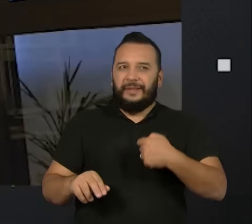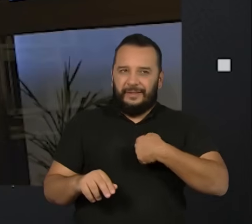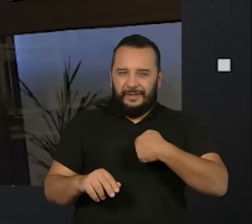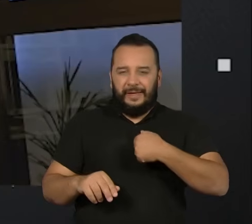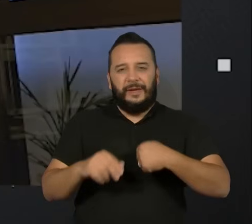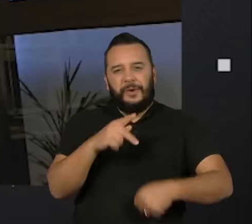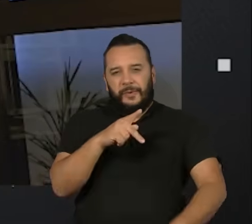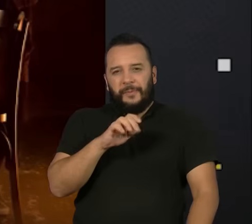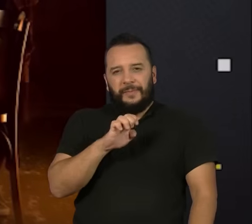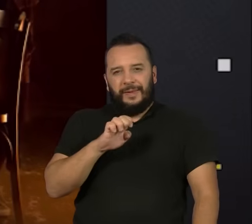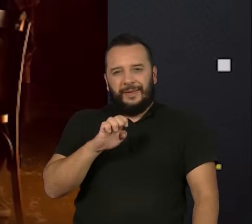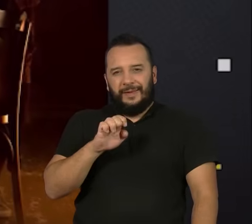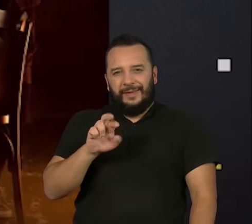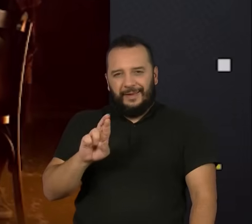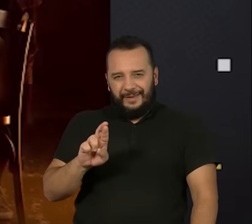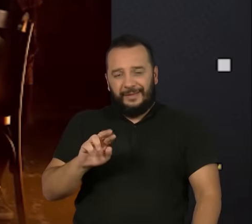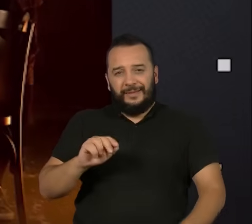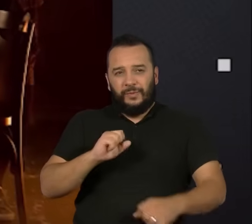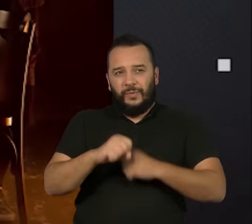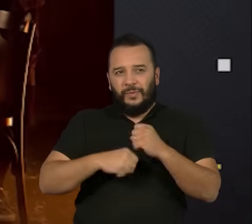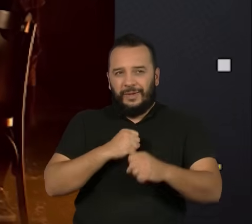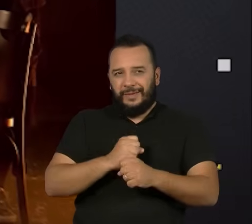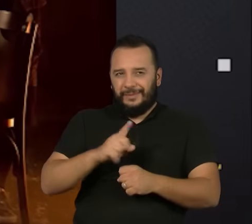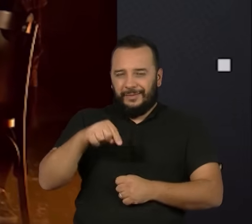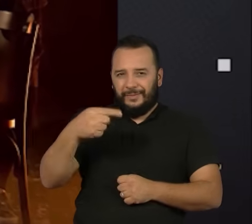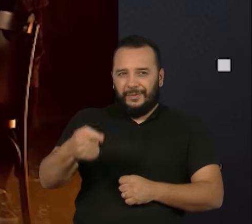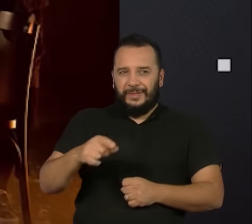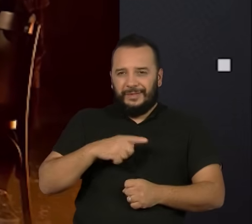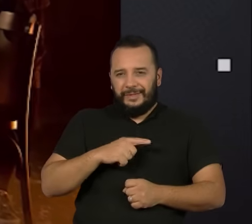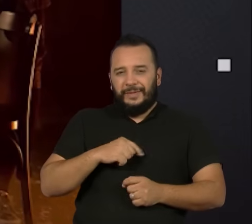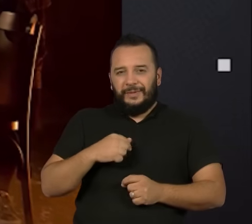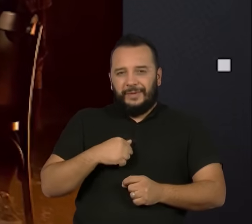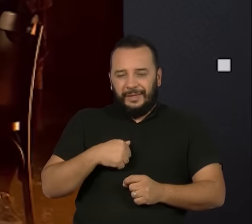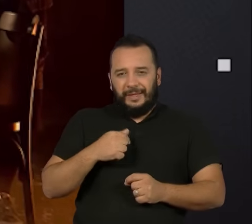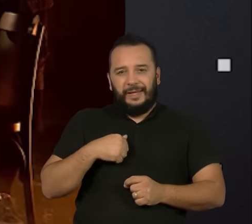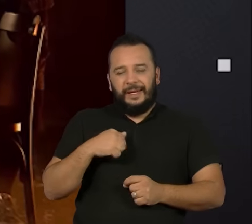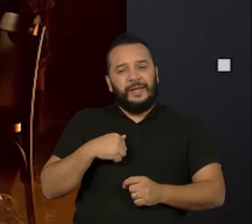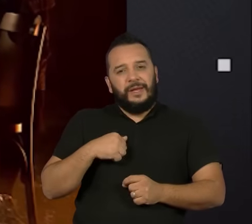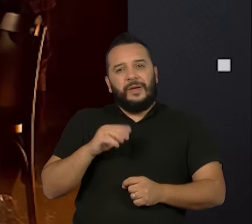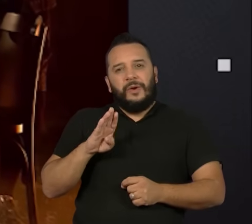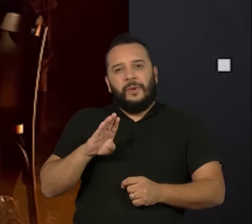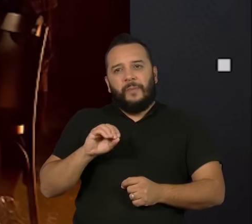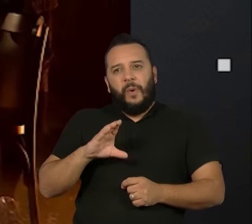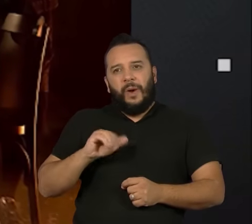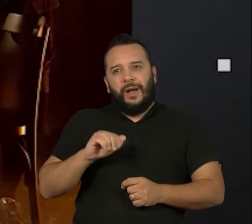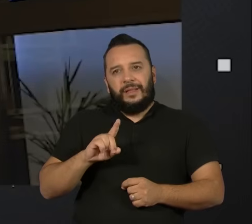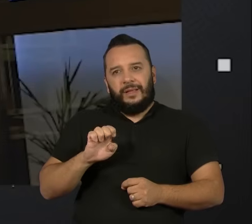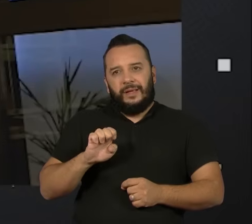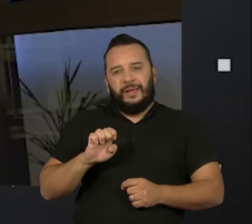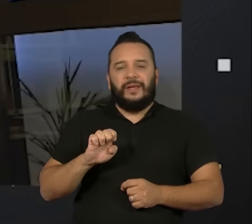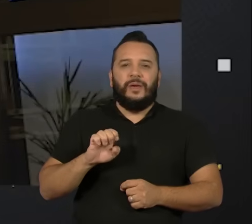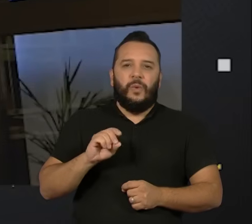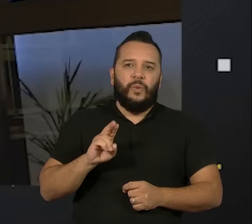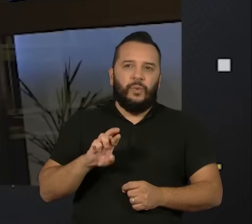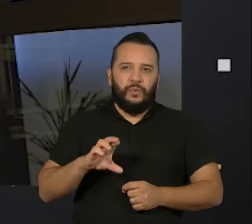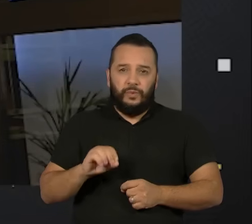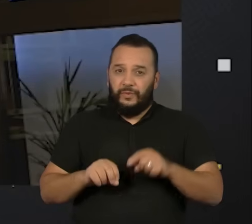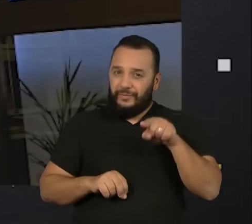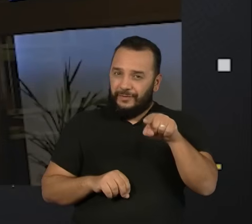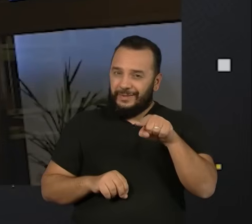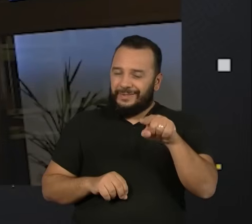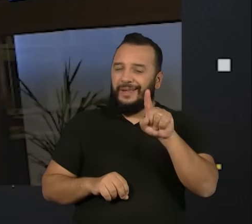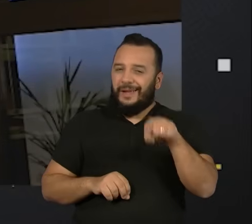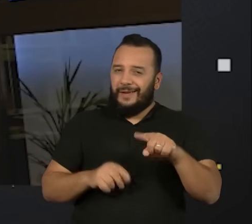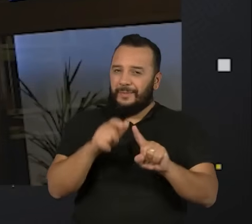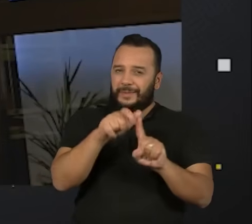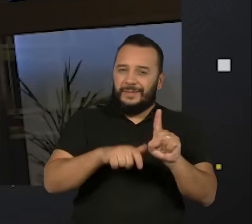palcos. No ano seguinte, nós faríamos Boca de Ouro, do Nelson Rodrigues. Você fazia a Celeste no Boca de